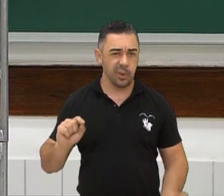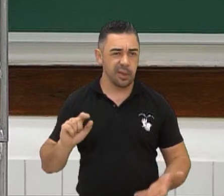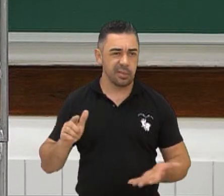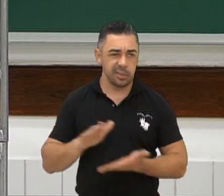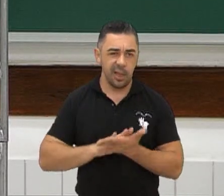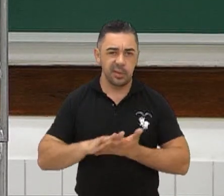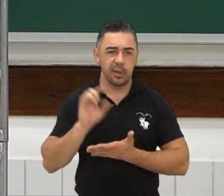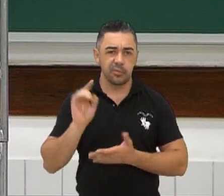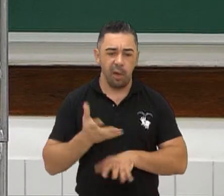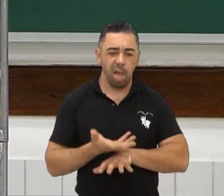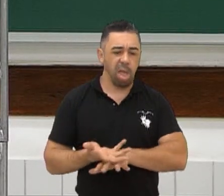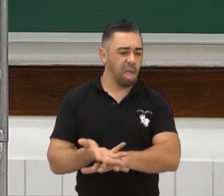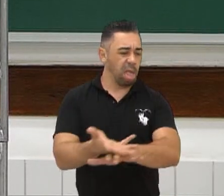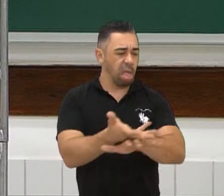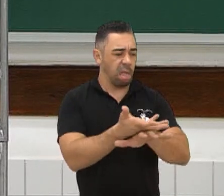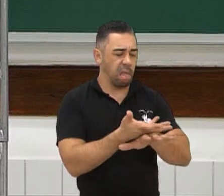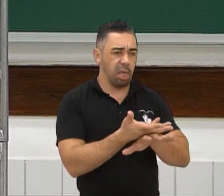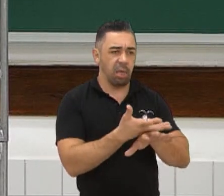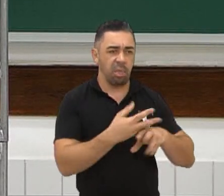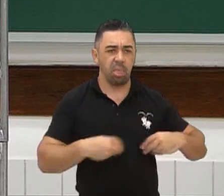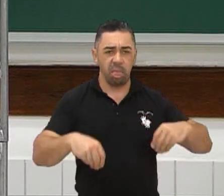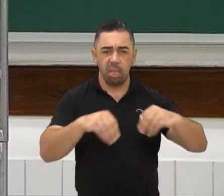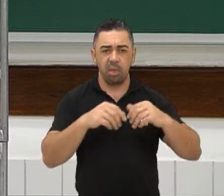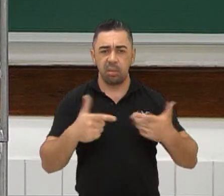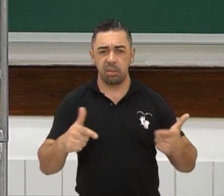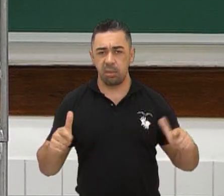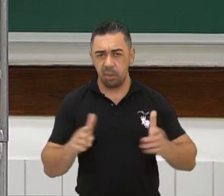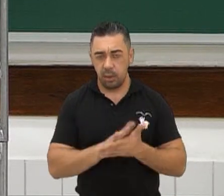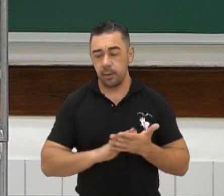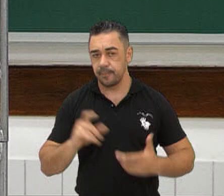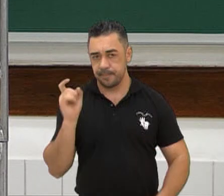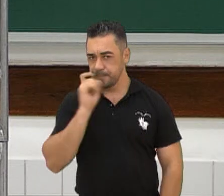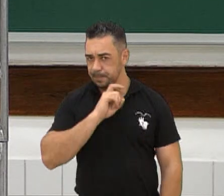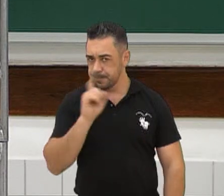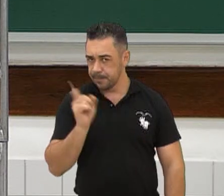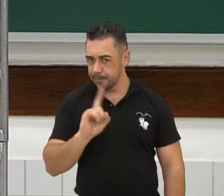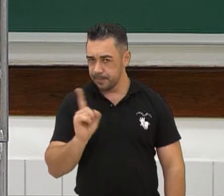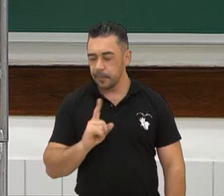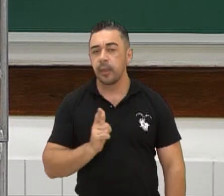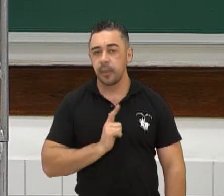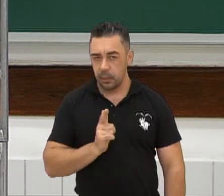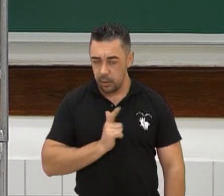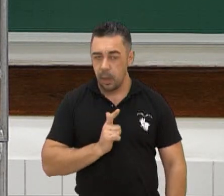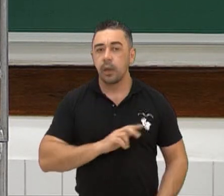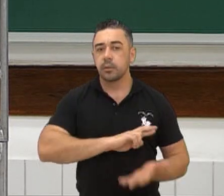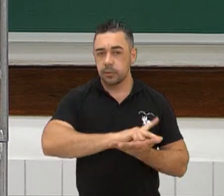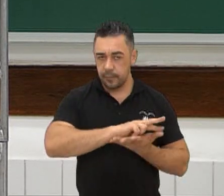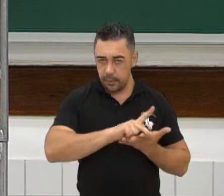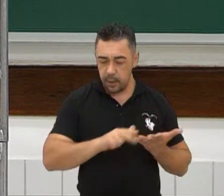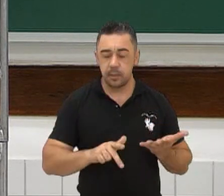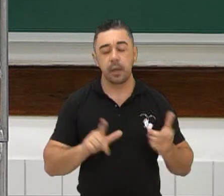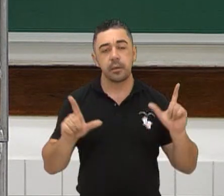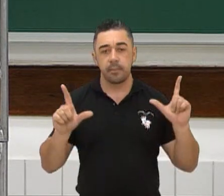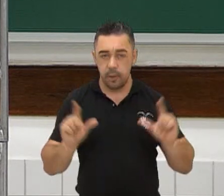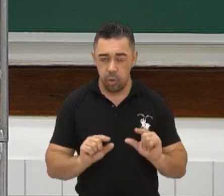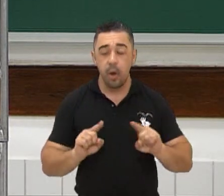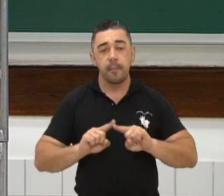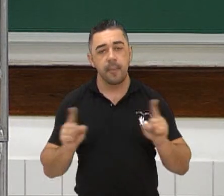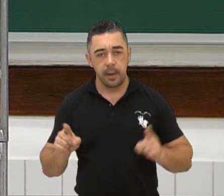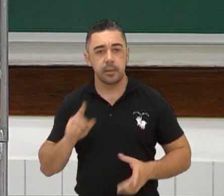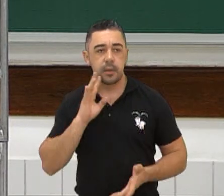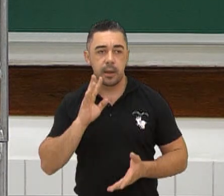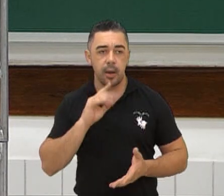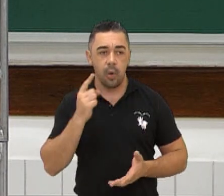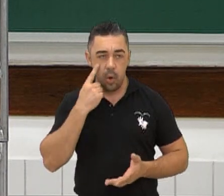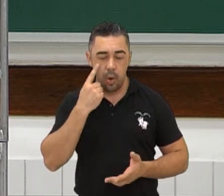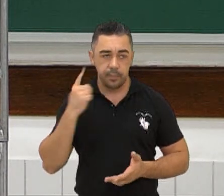só seca, é só desgraça, não tem muita coisa legal para falar. E é mentira. Né? Ele tem uma biodiversidade menor, mas tem muita coisa legal. Olha